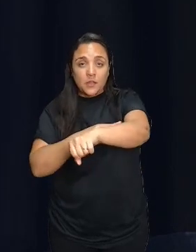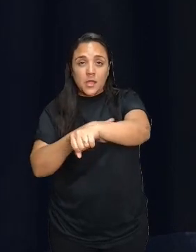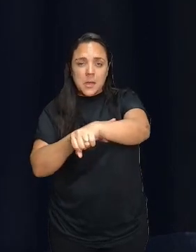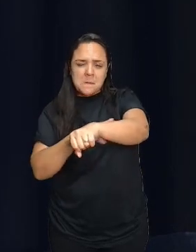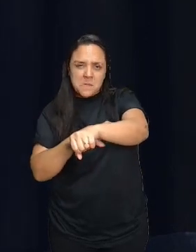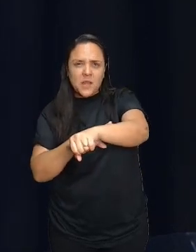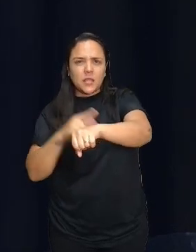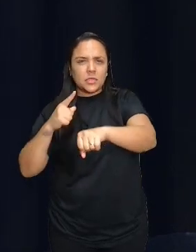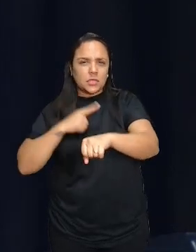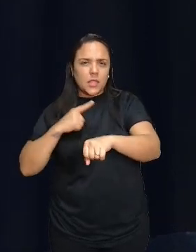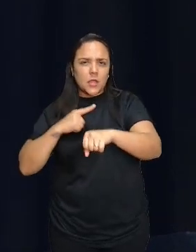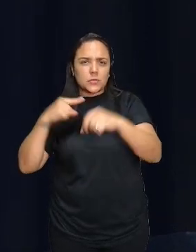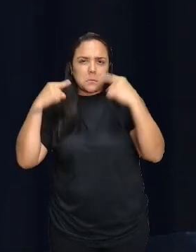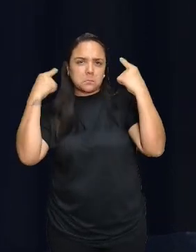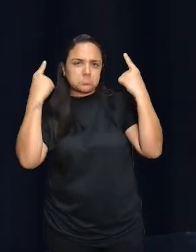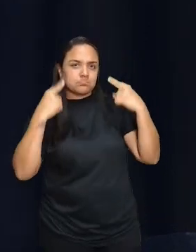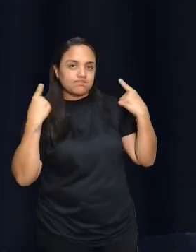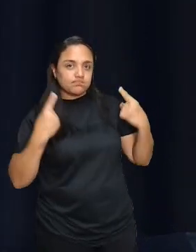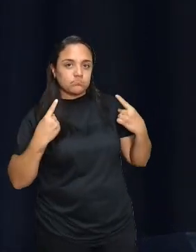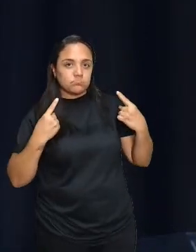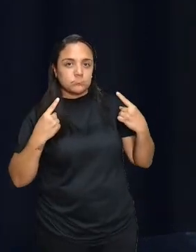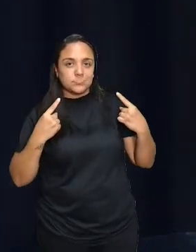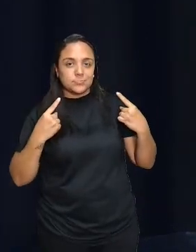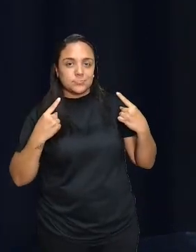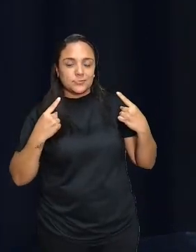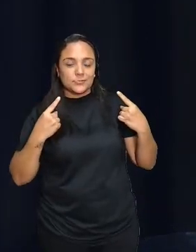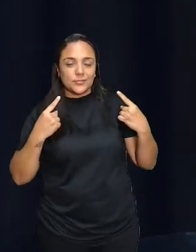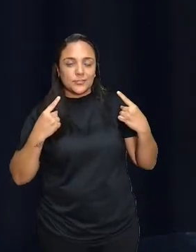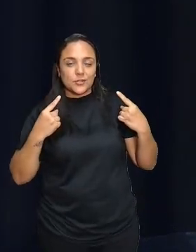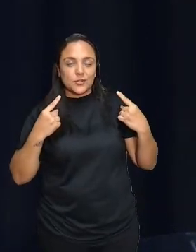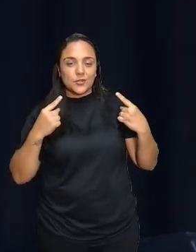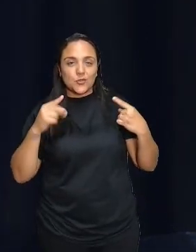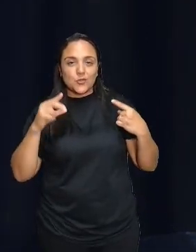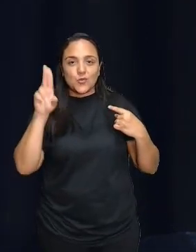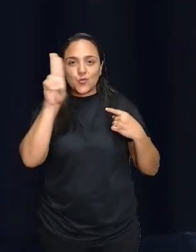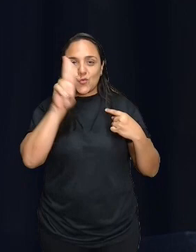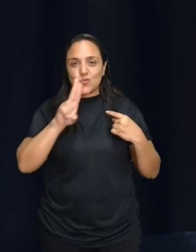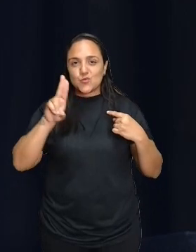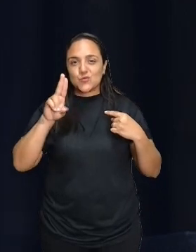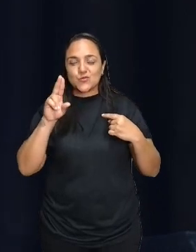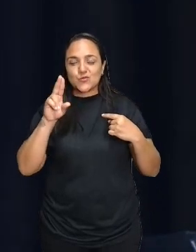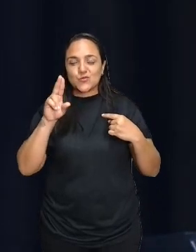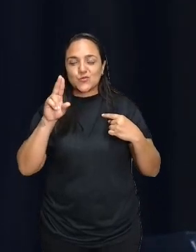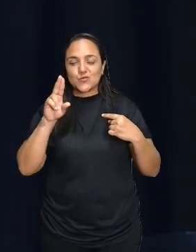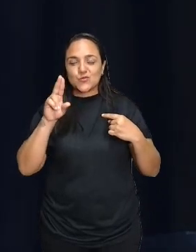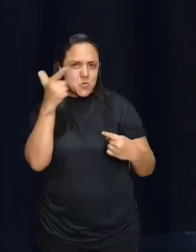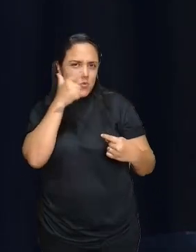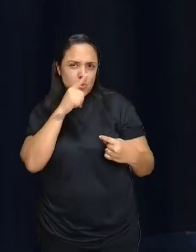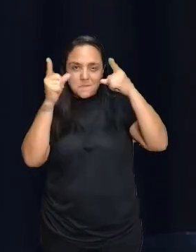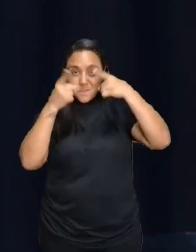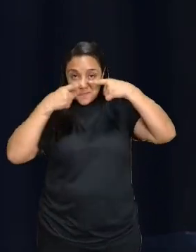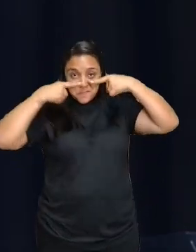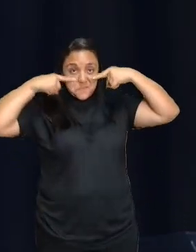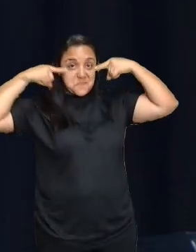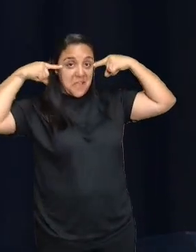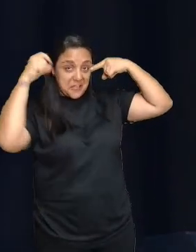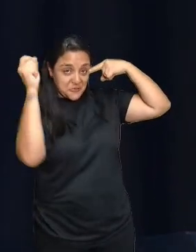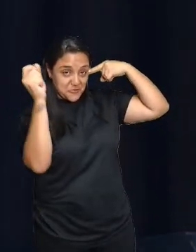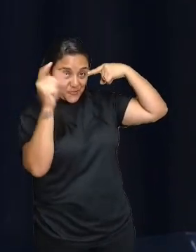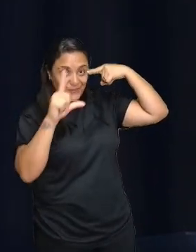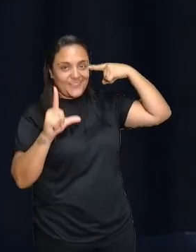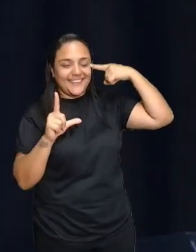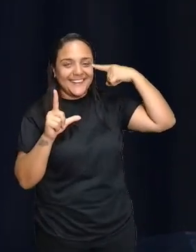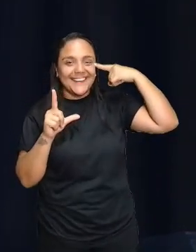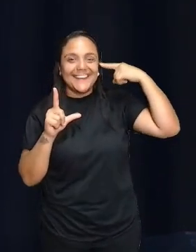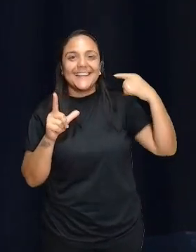cabelos cacheados, estou com um delineado azul, para quem não consegue ver, porque deu trabalho fazer. Estou aqui